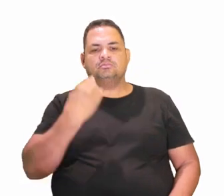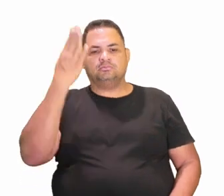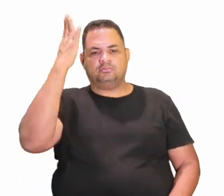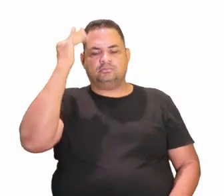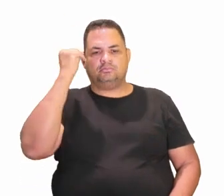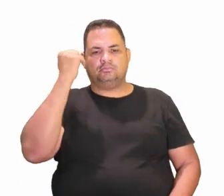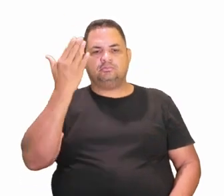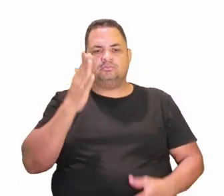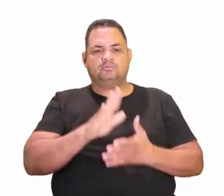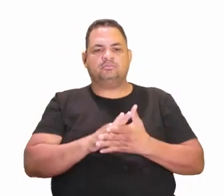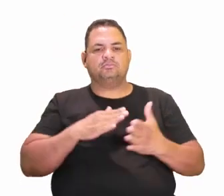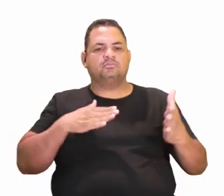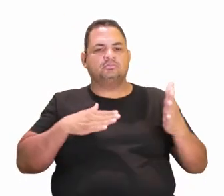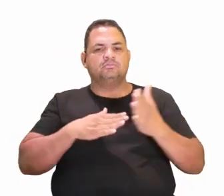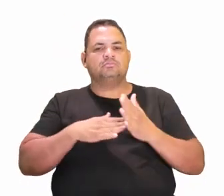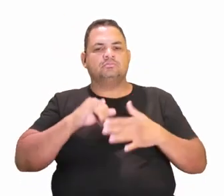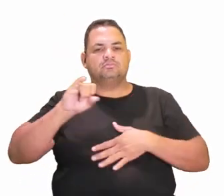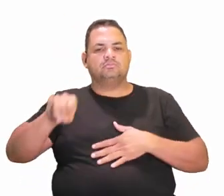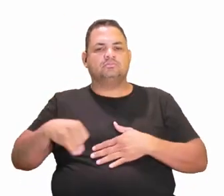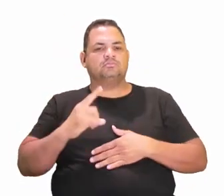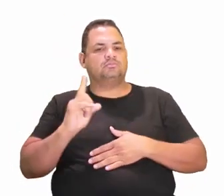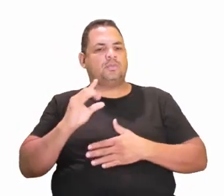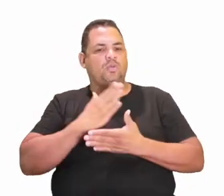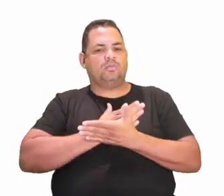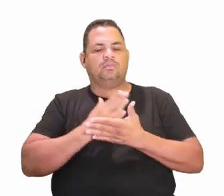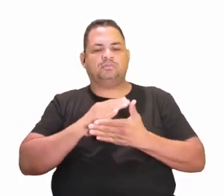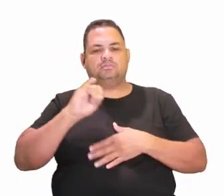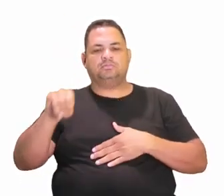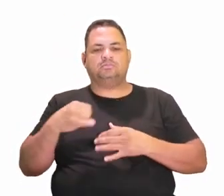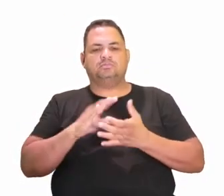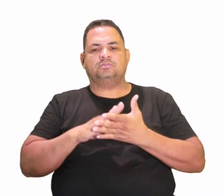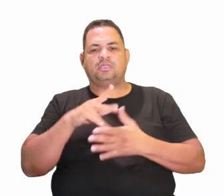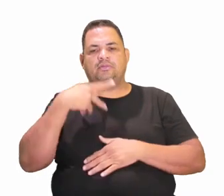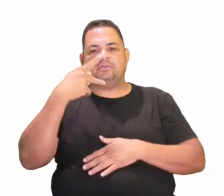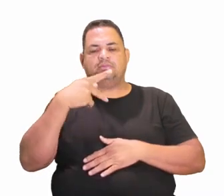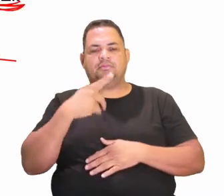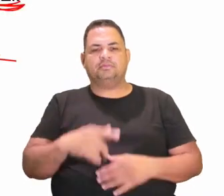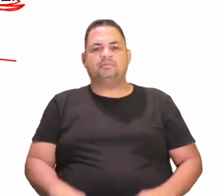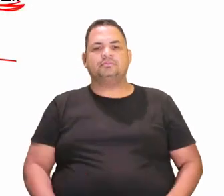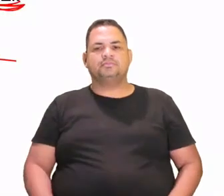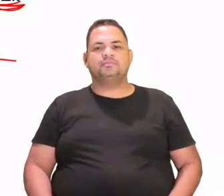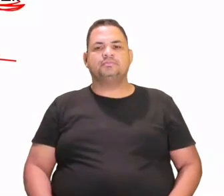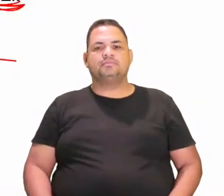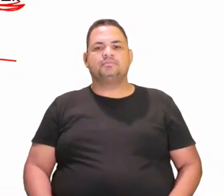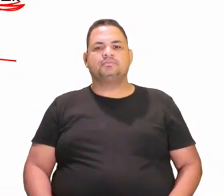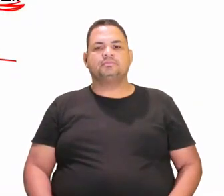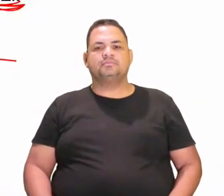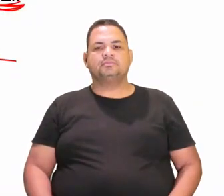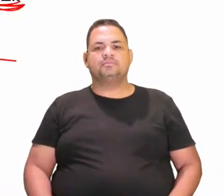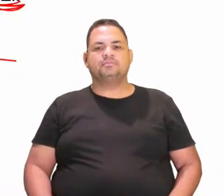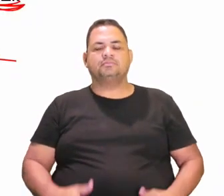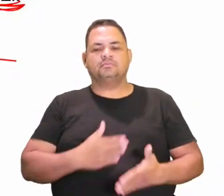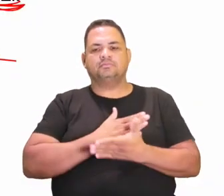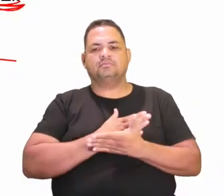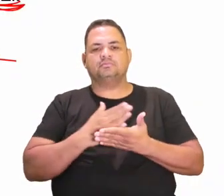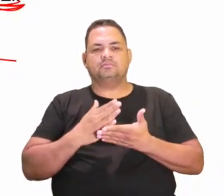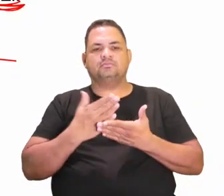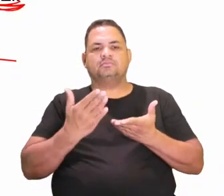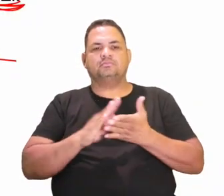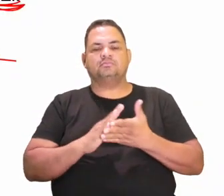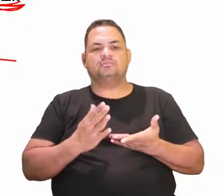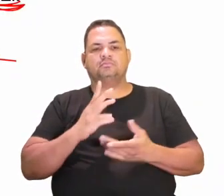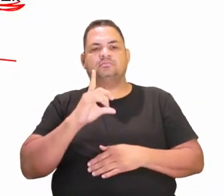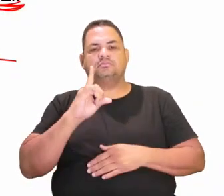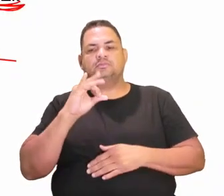ele vai até janeiro, porém ele não começa em janeiro. Aqui está dizendo, bem aqui, logo no início, na data,